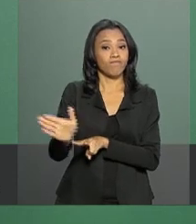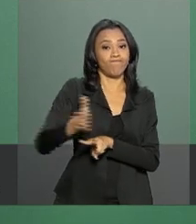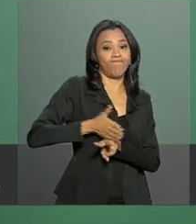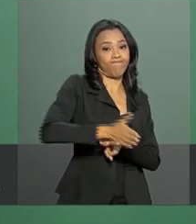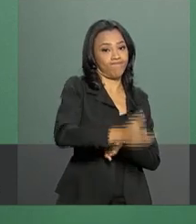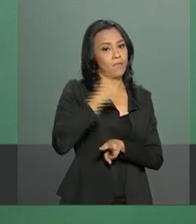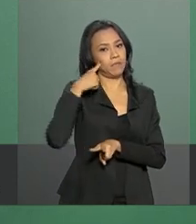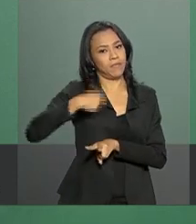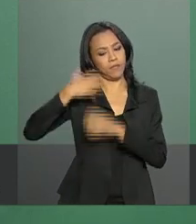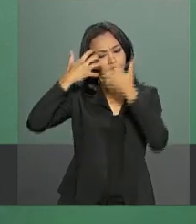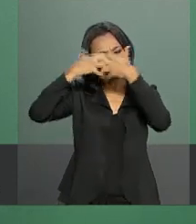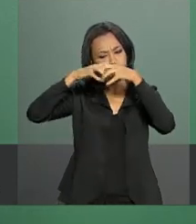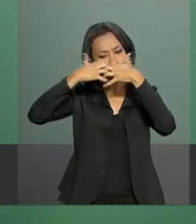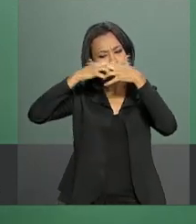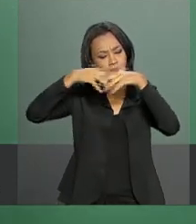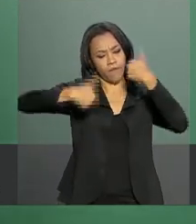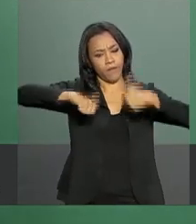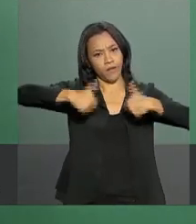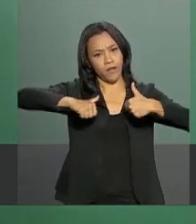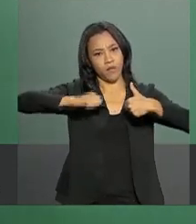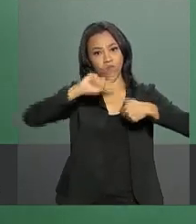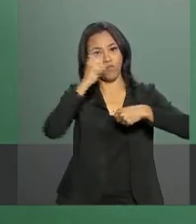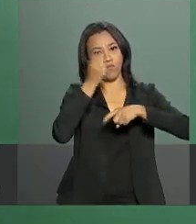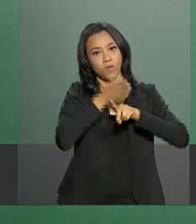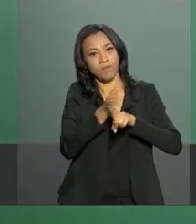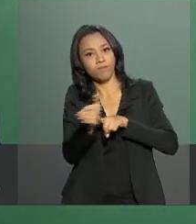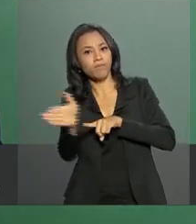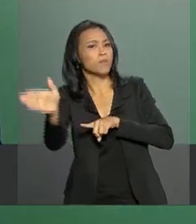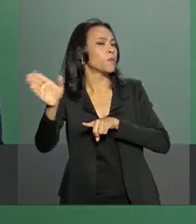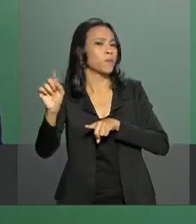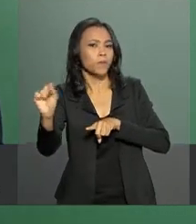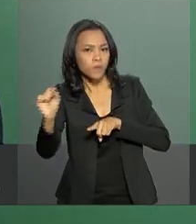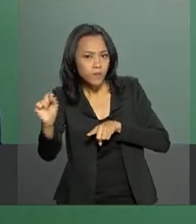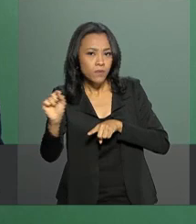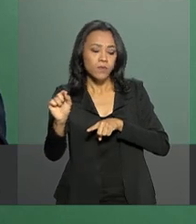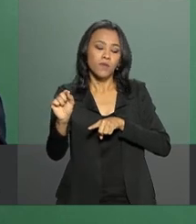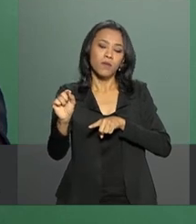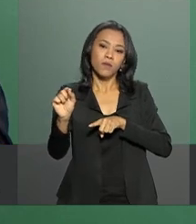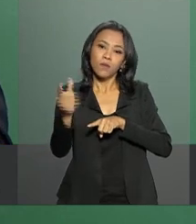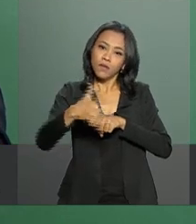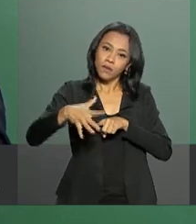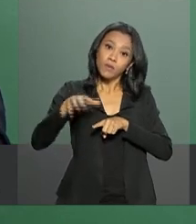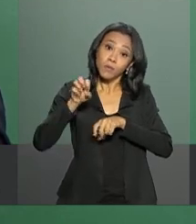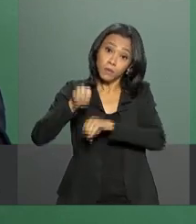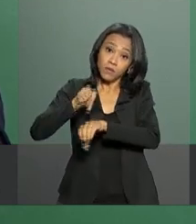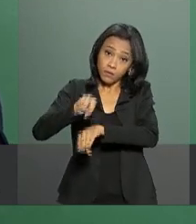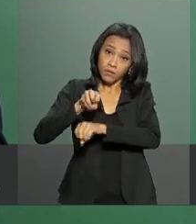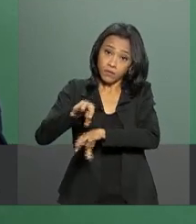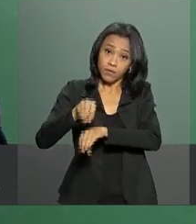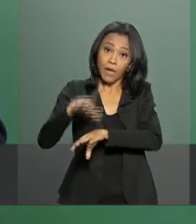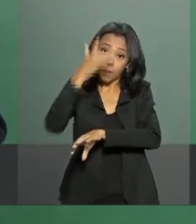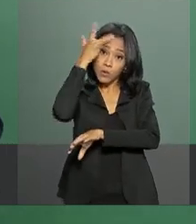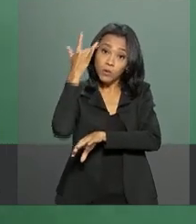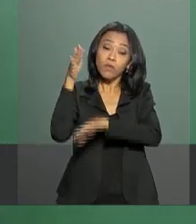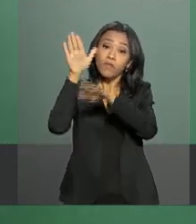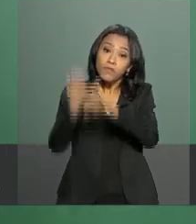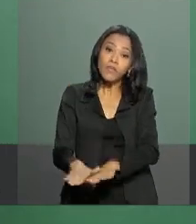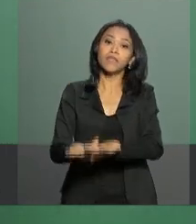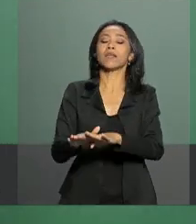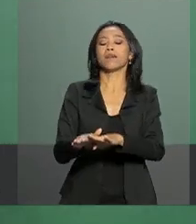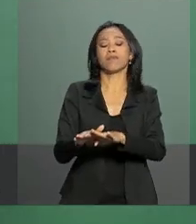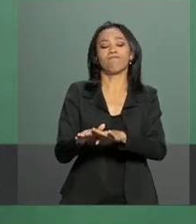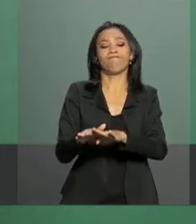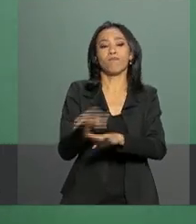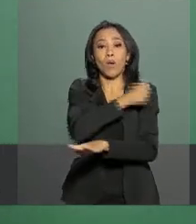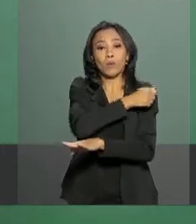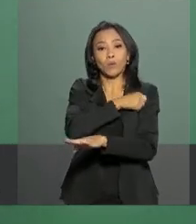examinados de um lado a vertente é educacional porque a pessoa fica mais o aluno fica mais na